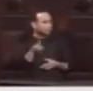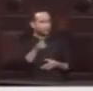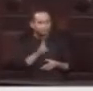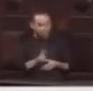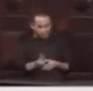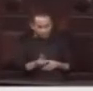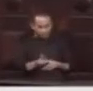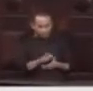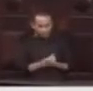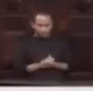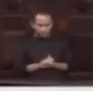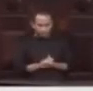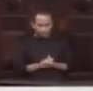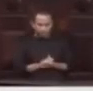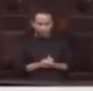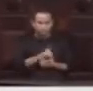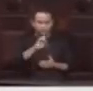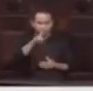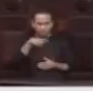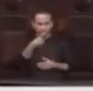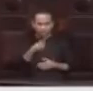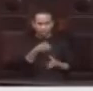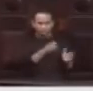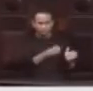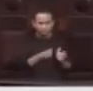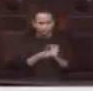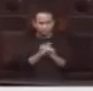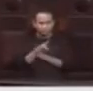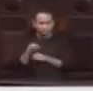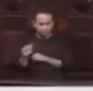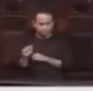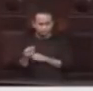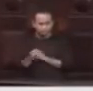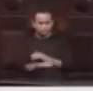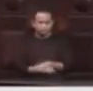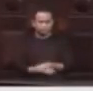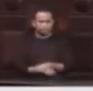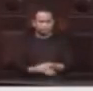questão de Vossa Excelência, vamos passar a ordem do dia. Presidente, deputado...